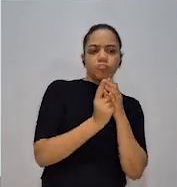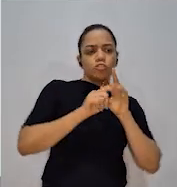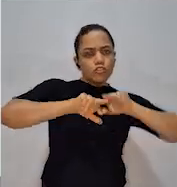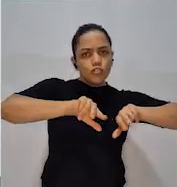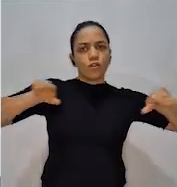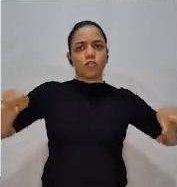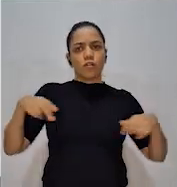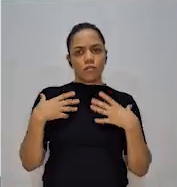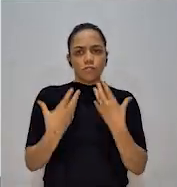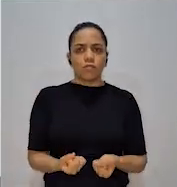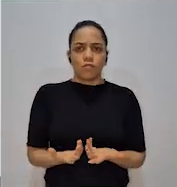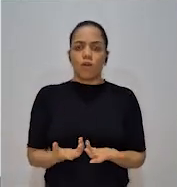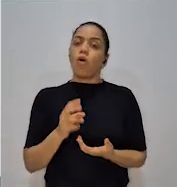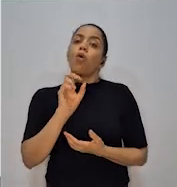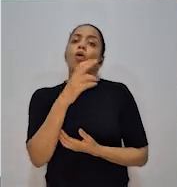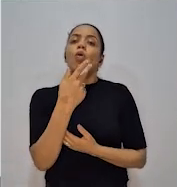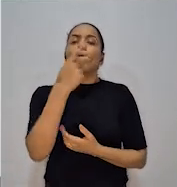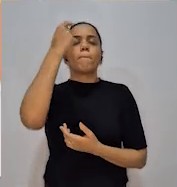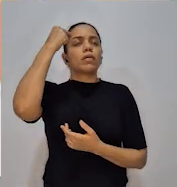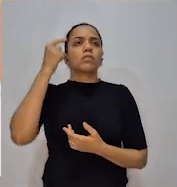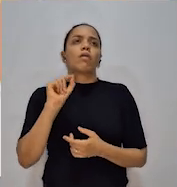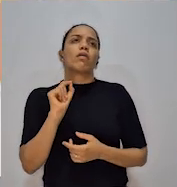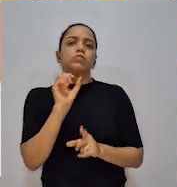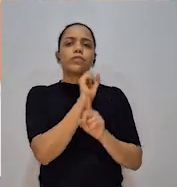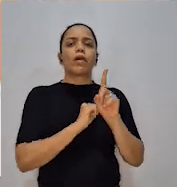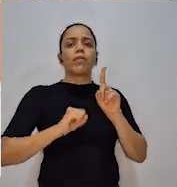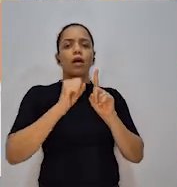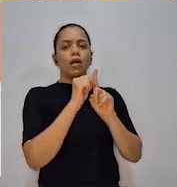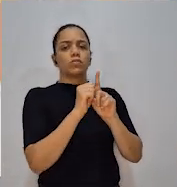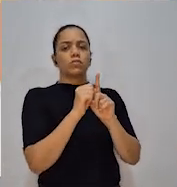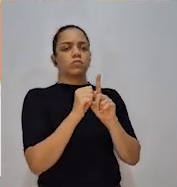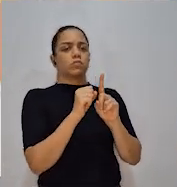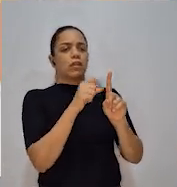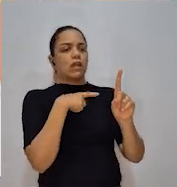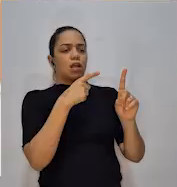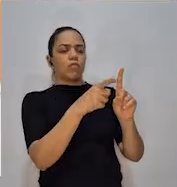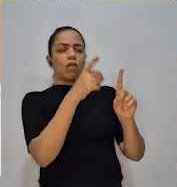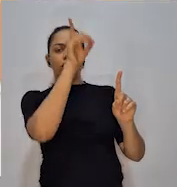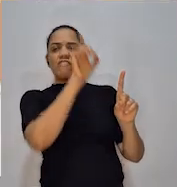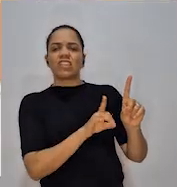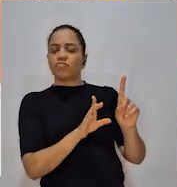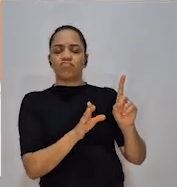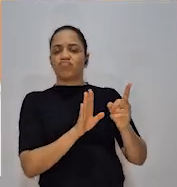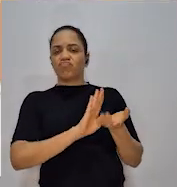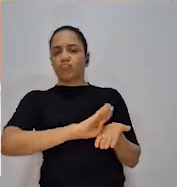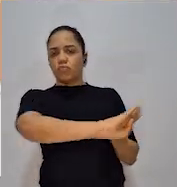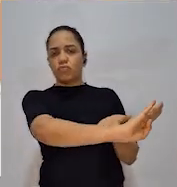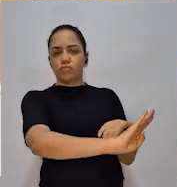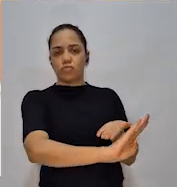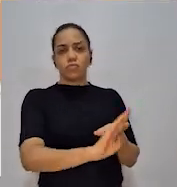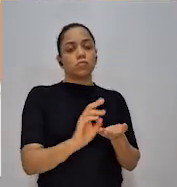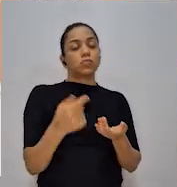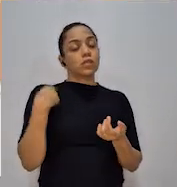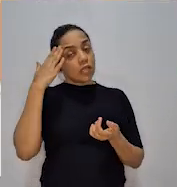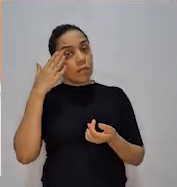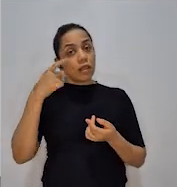amplas, ou se está deixando o marcador social de diversidade de fora, como, por exemplo, as pessoas com deficiência. Então, a liderança tem sido e